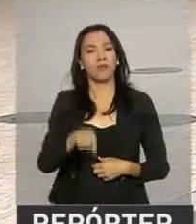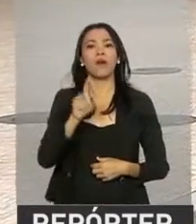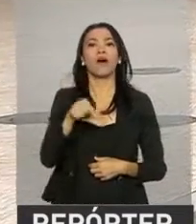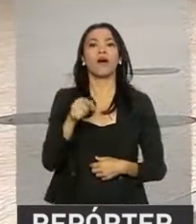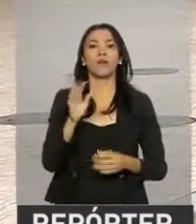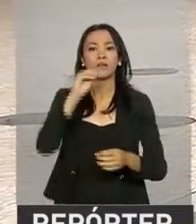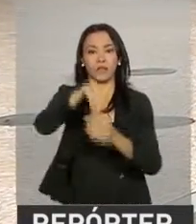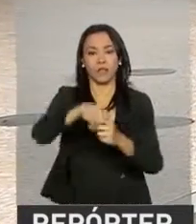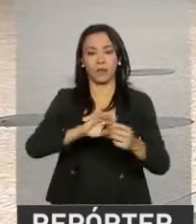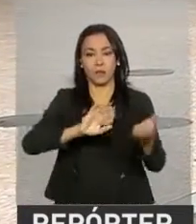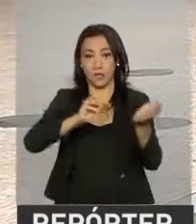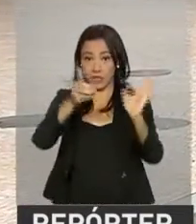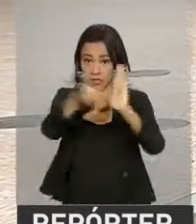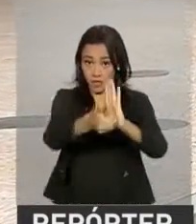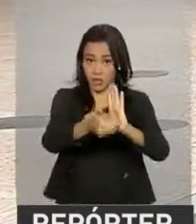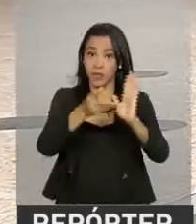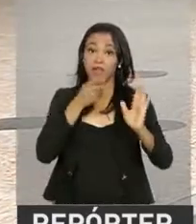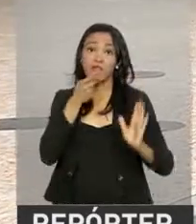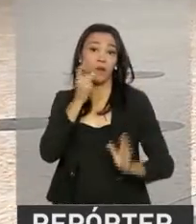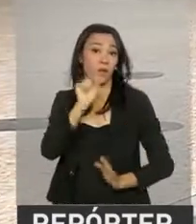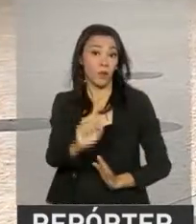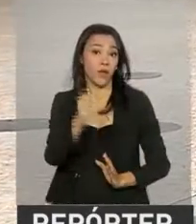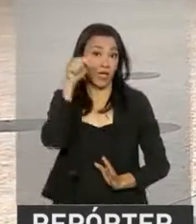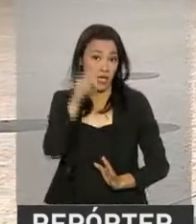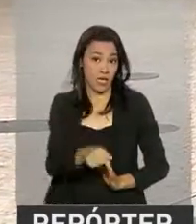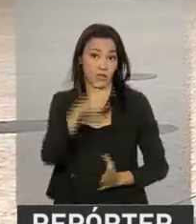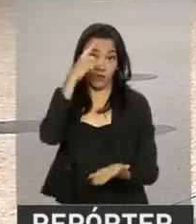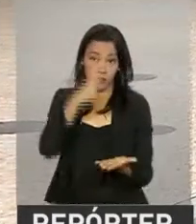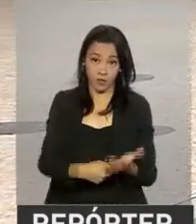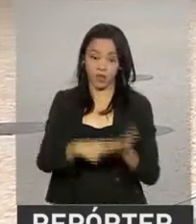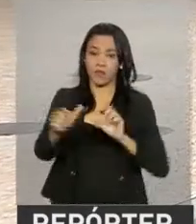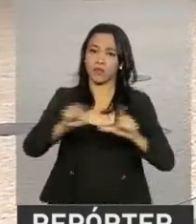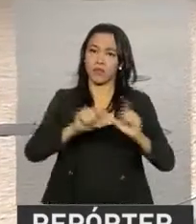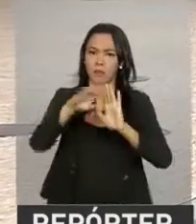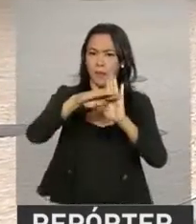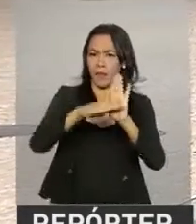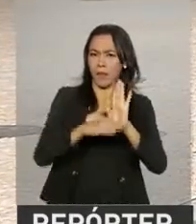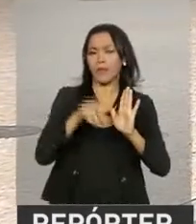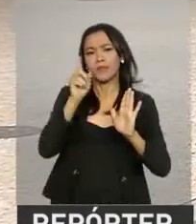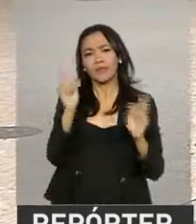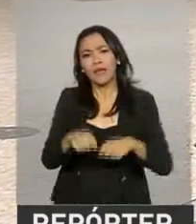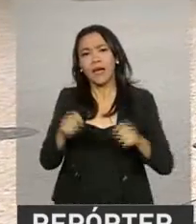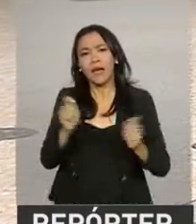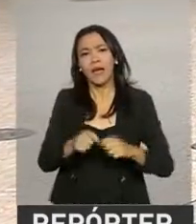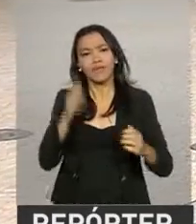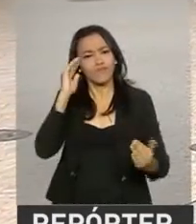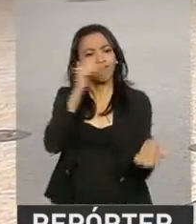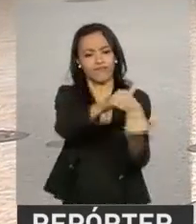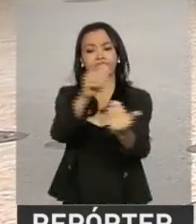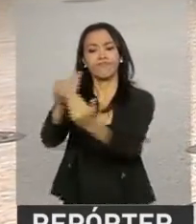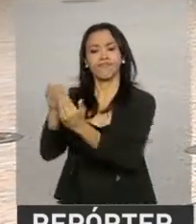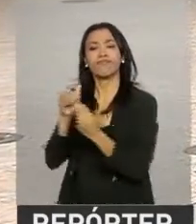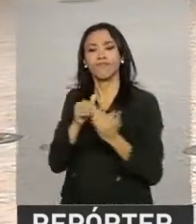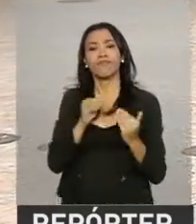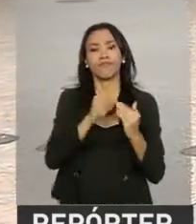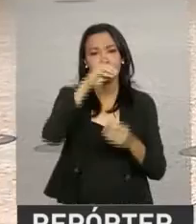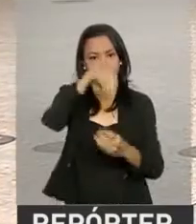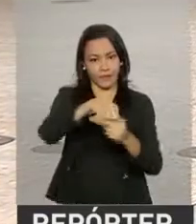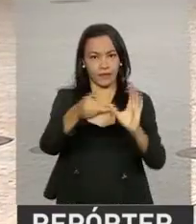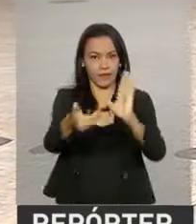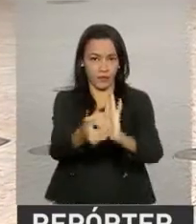na Câmara dos Deputados ele está com que essa agenda tem potencial para produzir consensos na casa